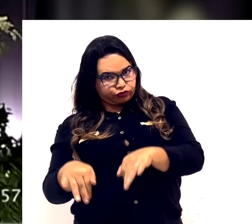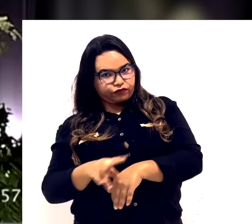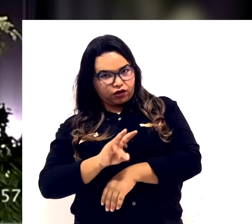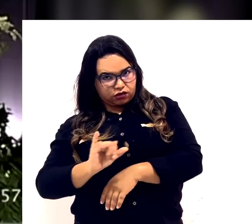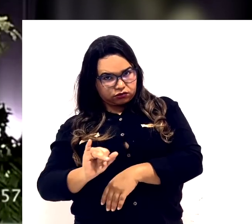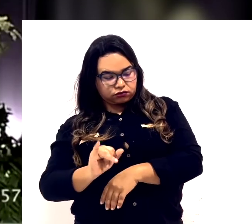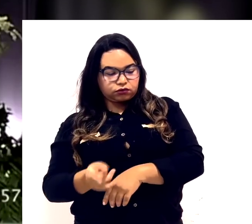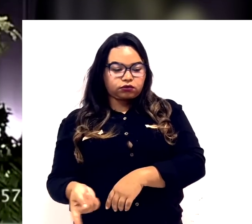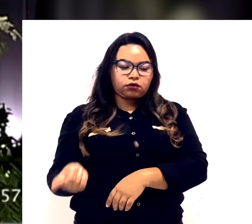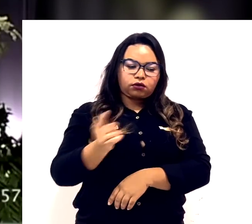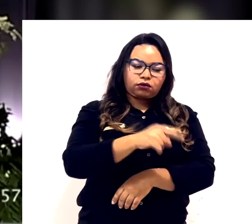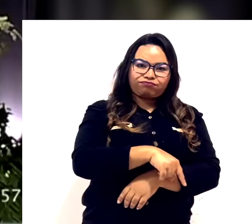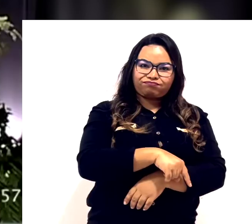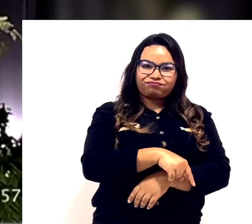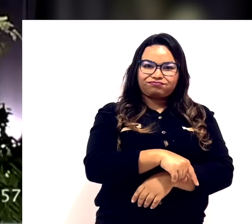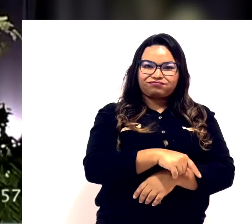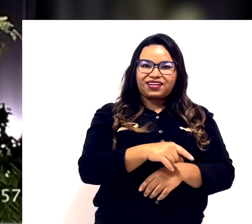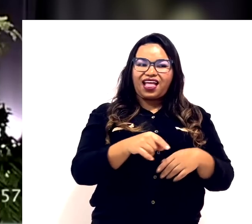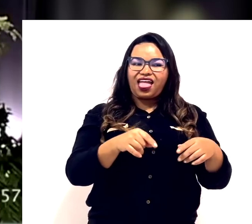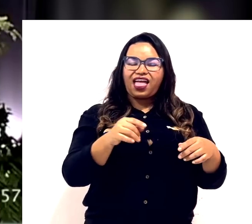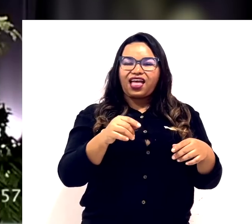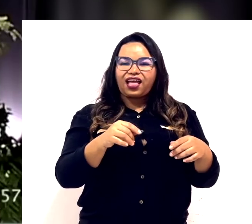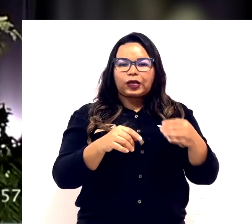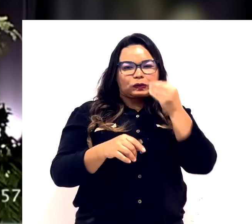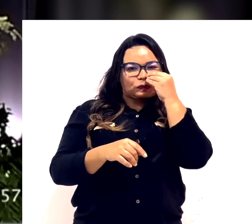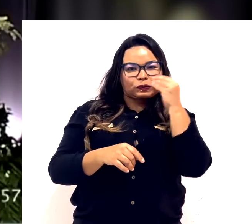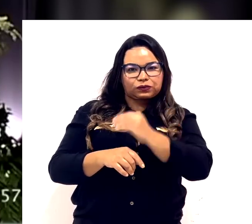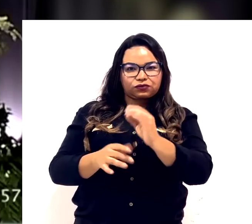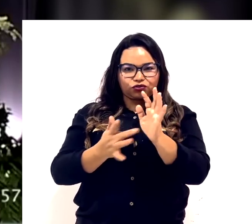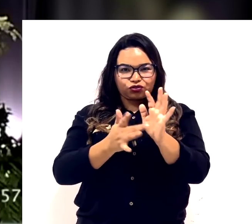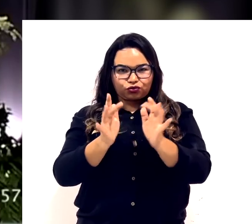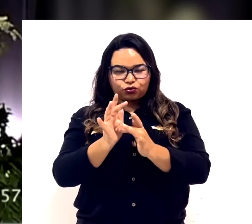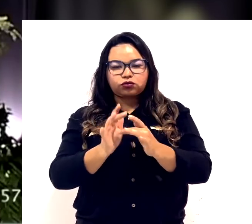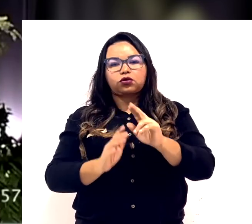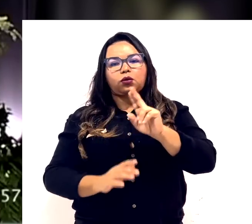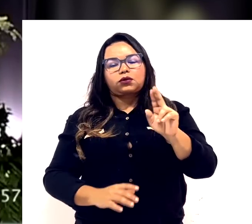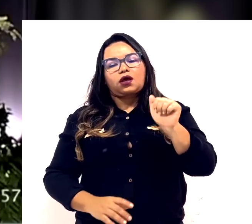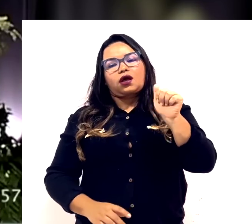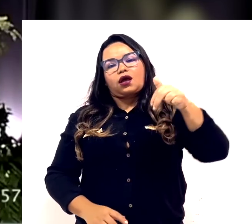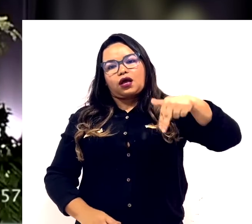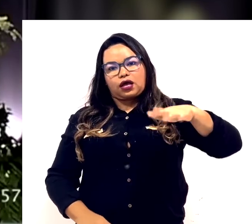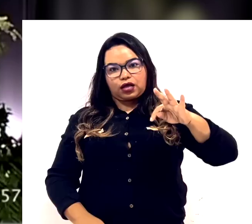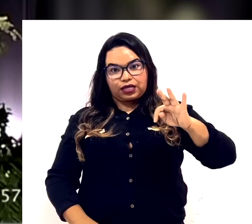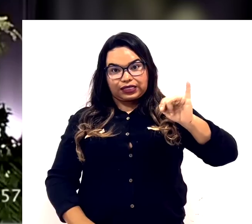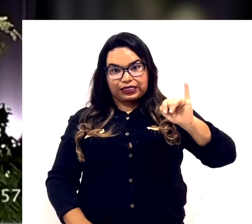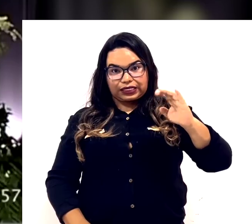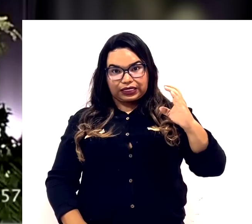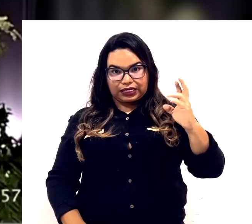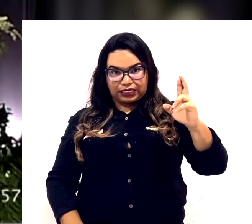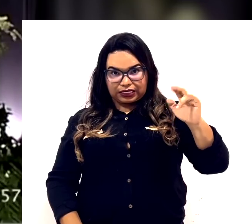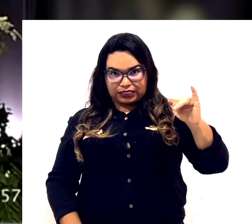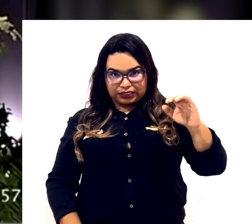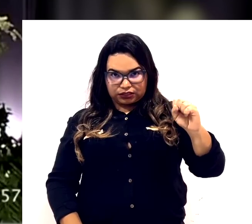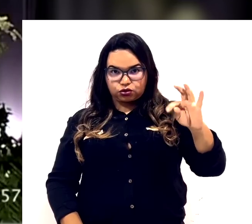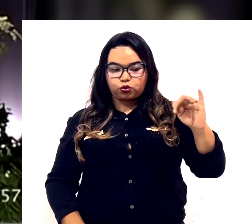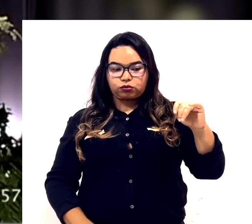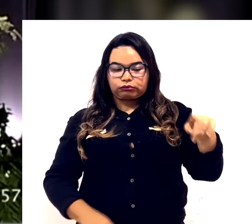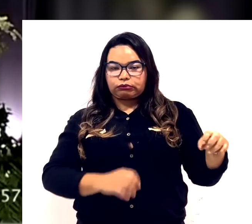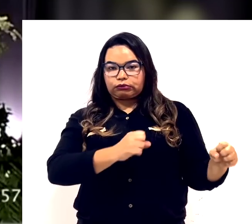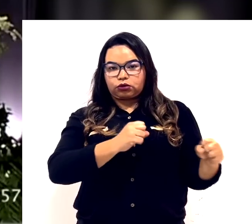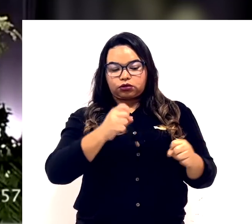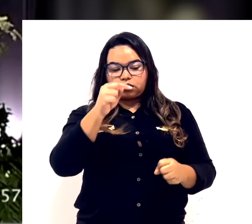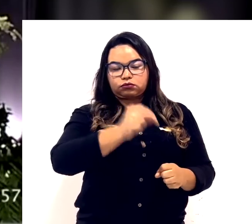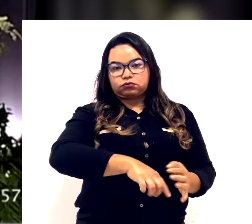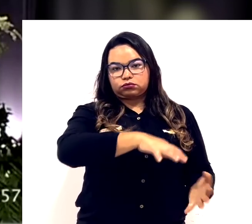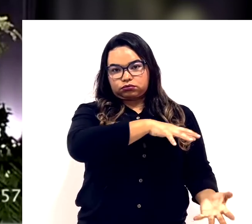que trabalha e vão um contra o outro. Um estabelece o seu reino sobre a terra, e o outro estabelece o seu